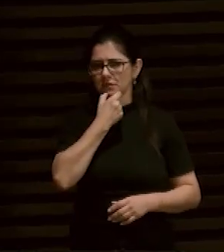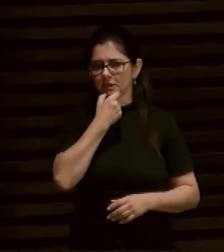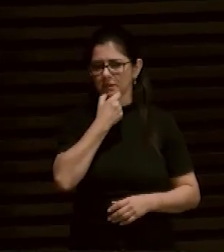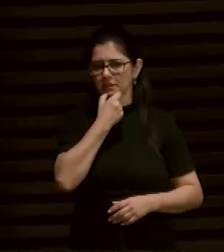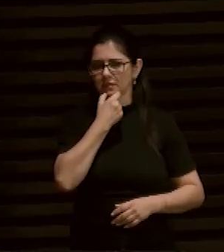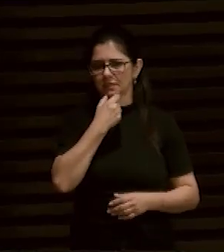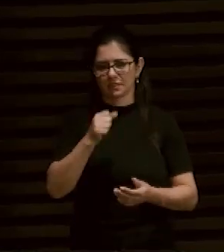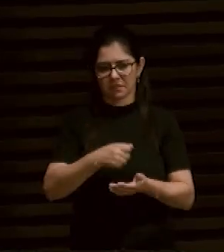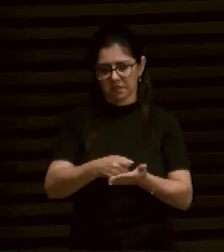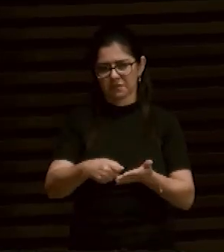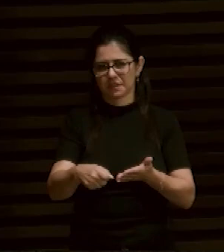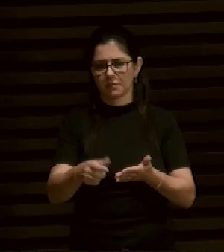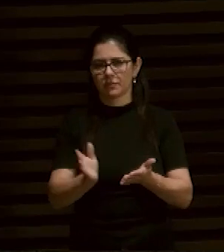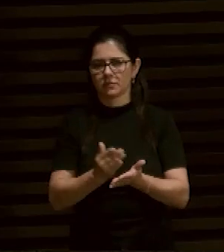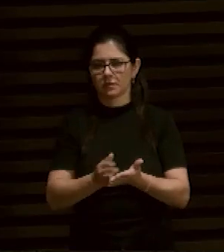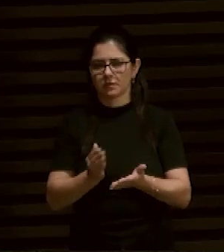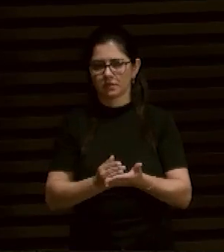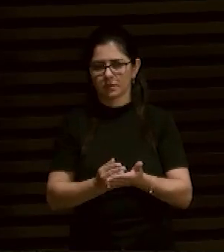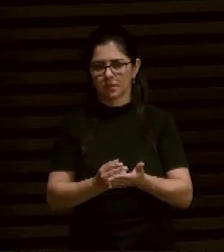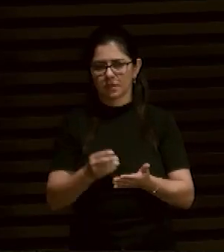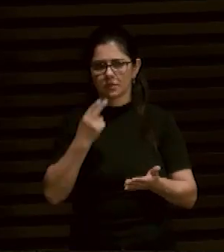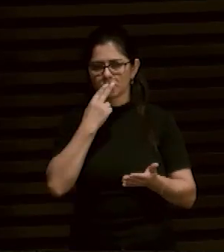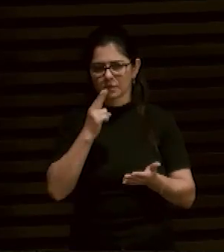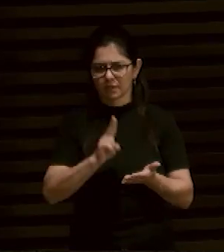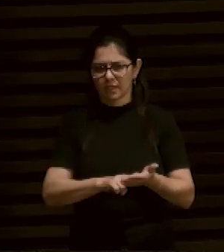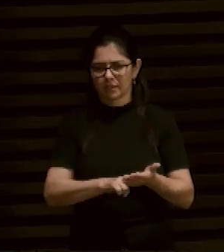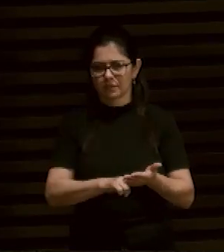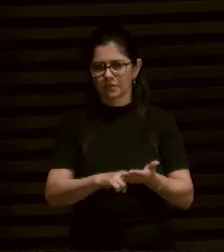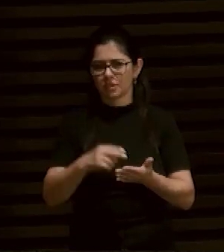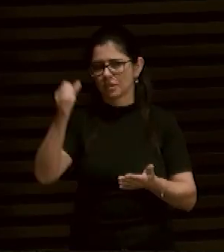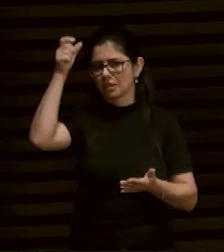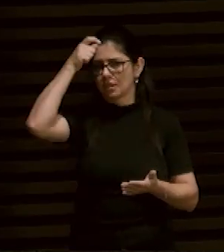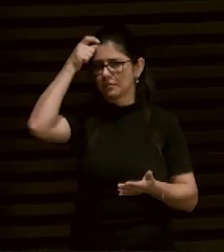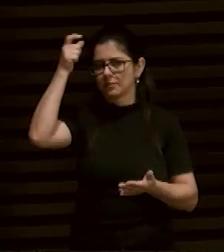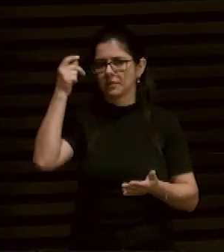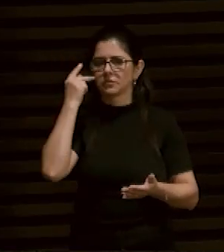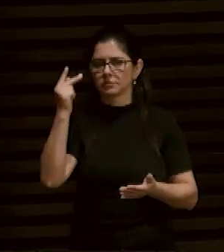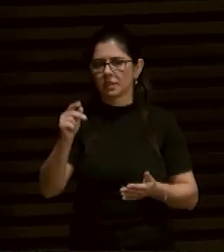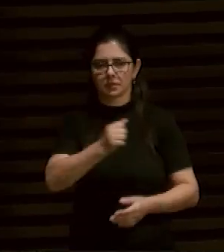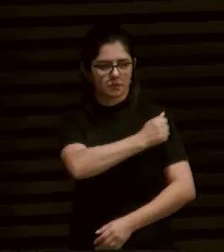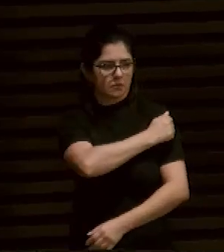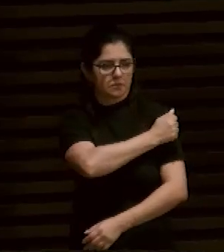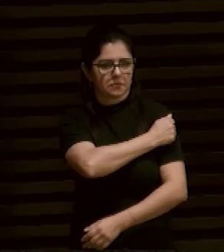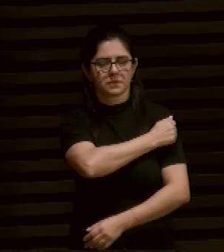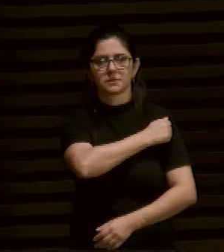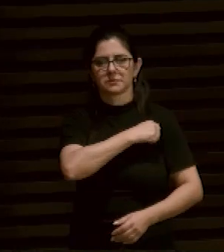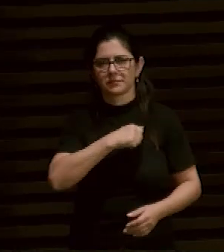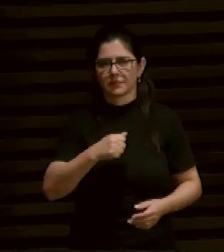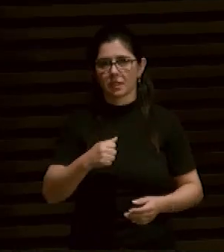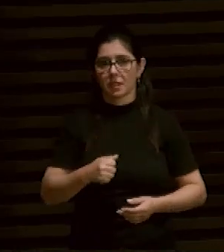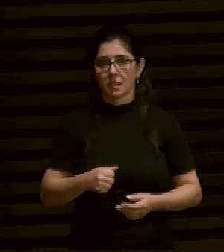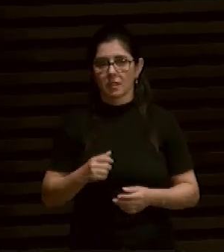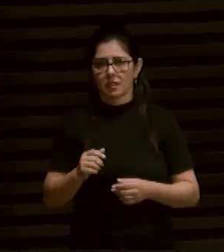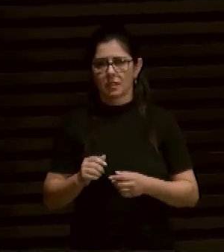seus clássicos, chamado Cartas de um Diabo a Seu Aprendiz, é um livro muito interessante, em que ele conta sobre como que